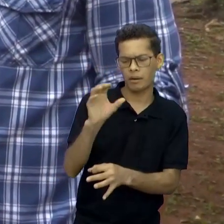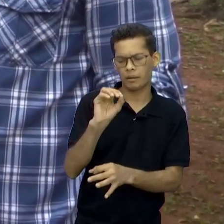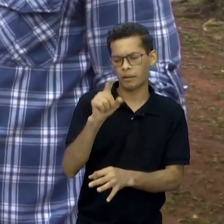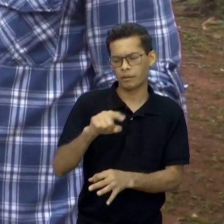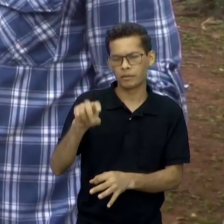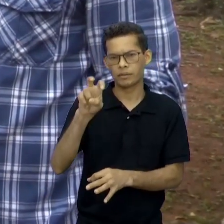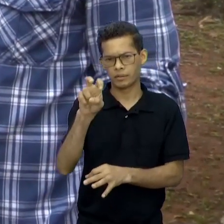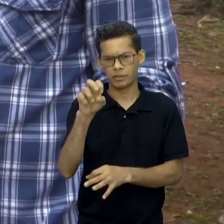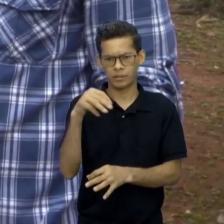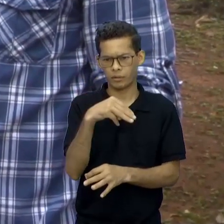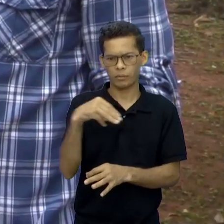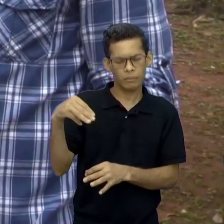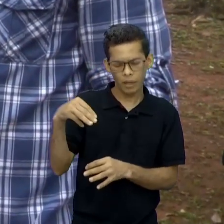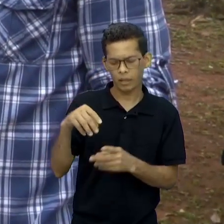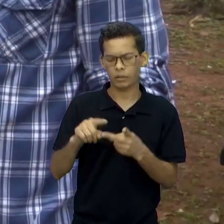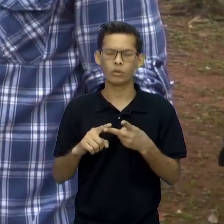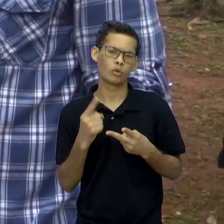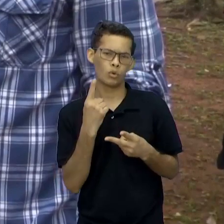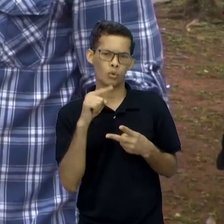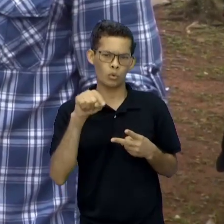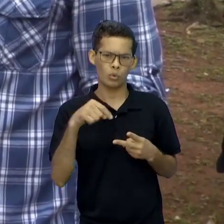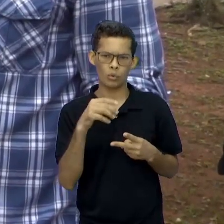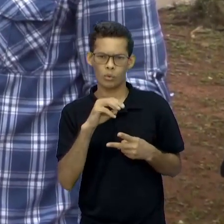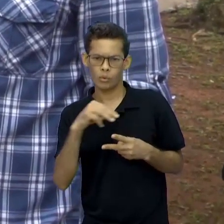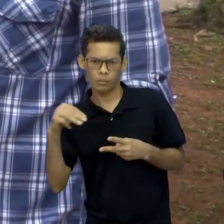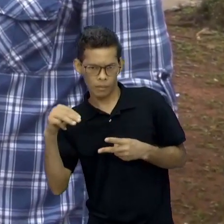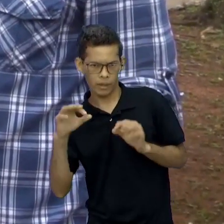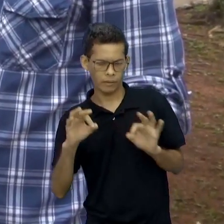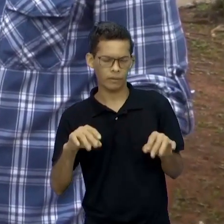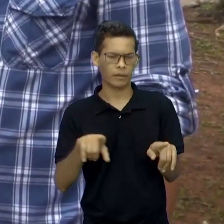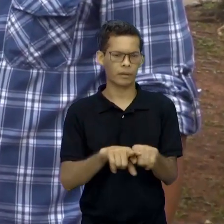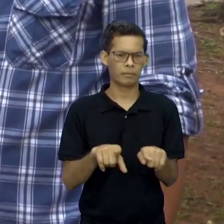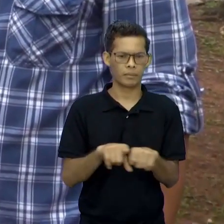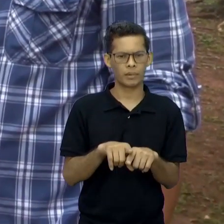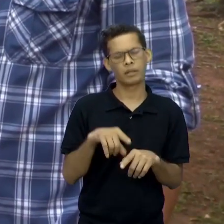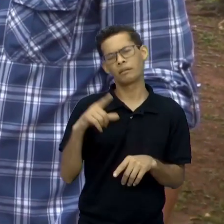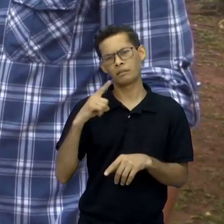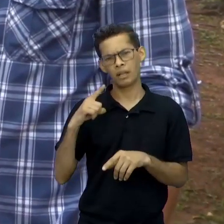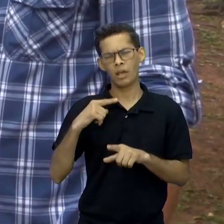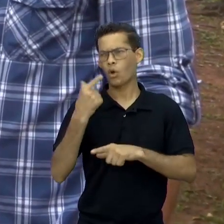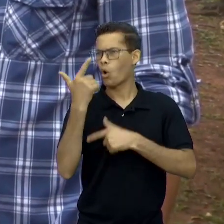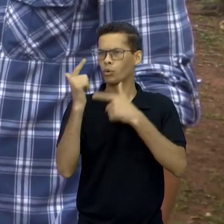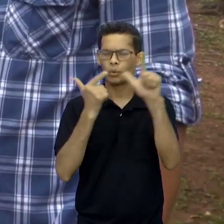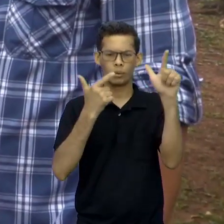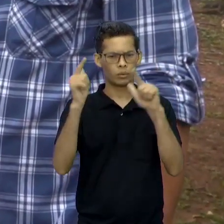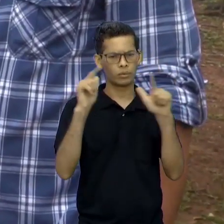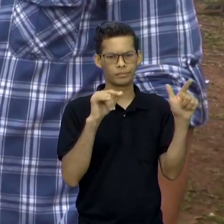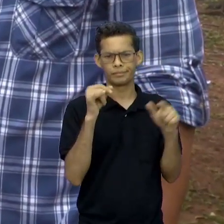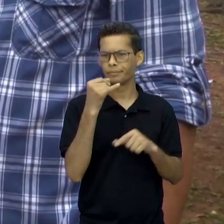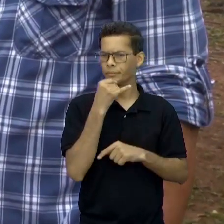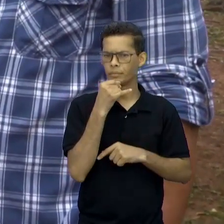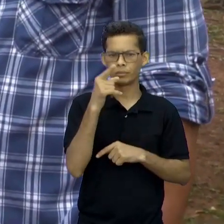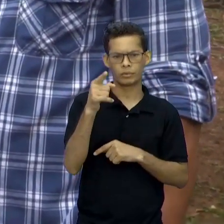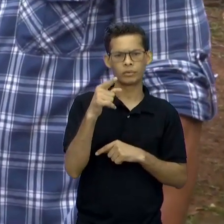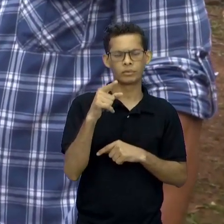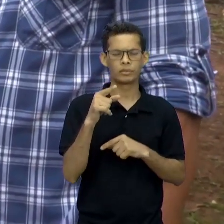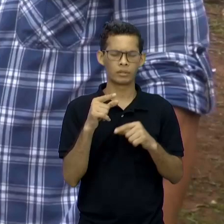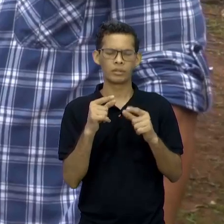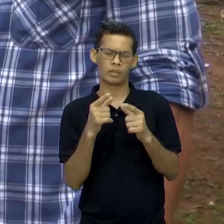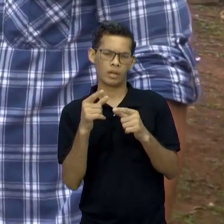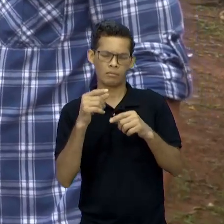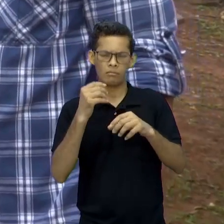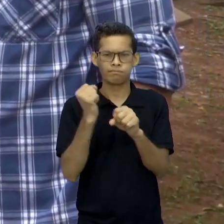metros em relação à superfície. E continuando a linha, nós temos outros alvos, como manilhas de concreto